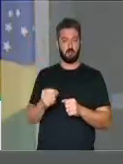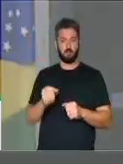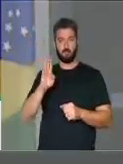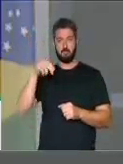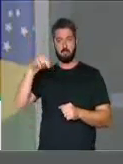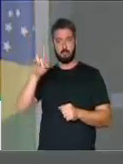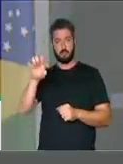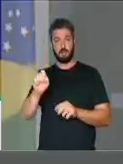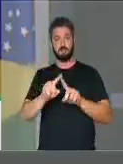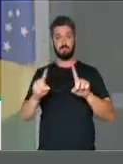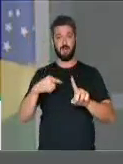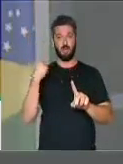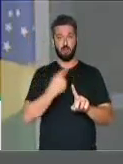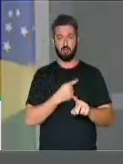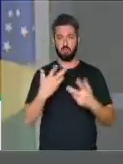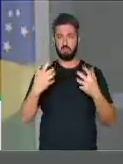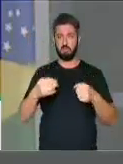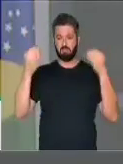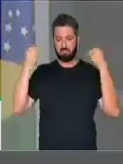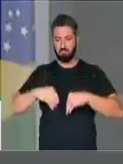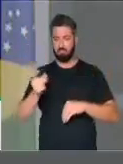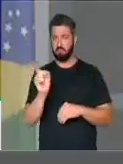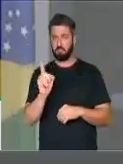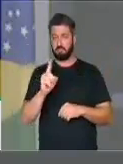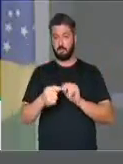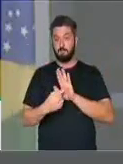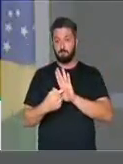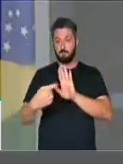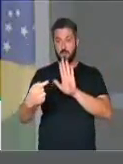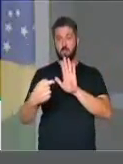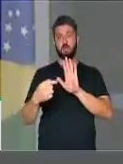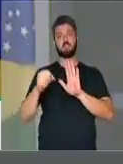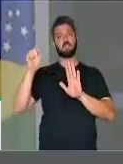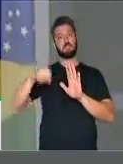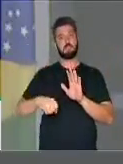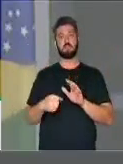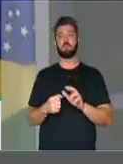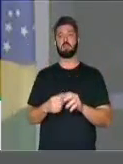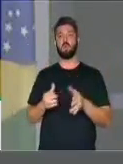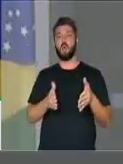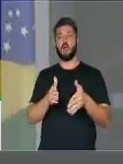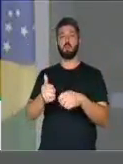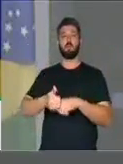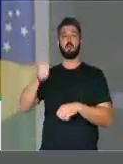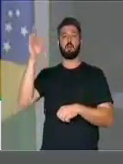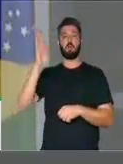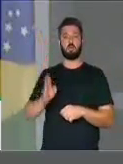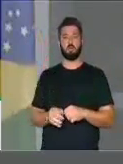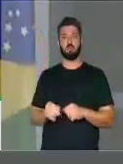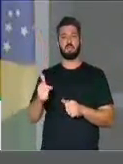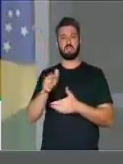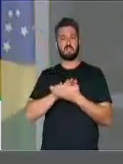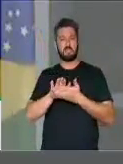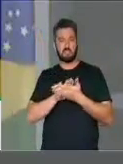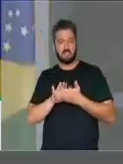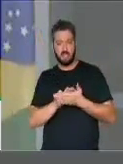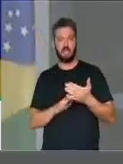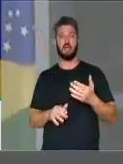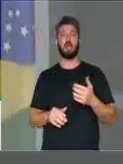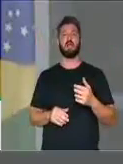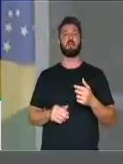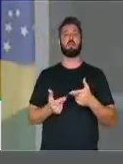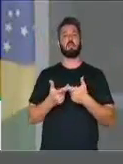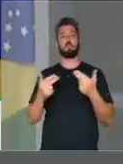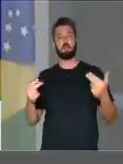mas que nós não vamos desistir de apontar um caminho mais promissor para o Brasil, sem as bandalheiras e a falta de